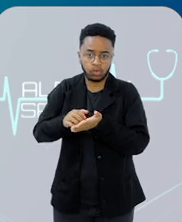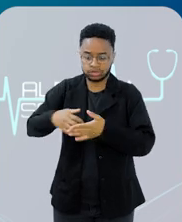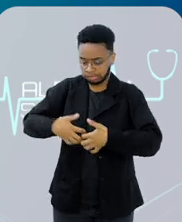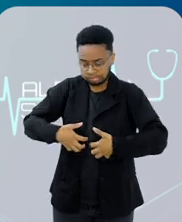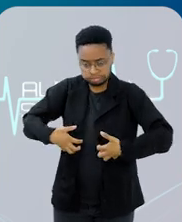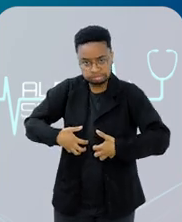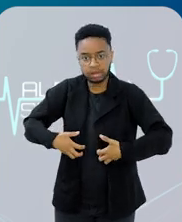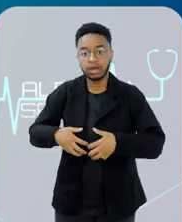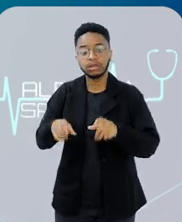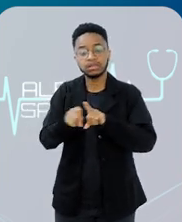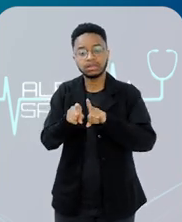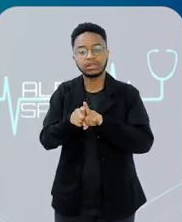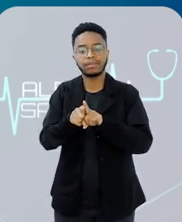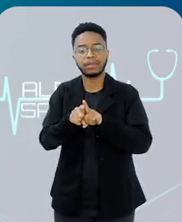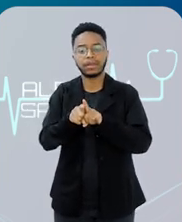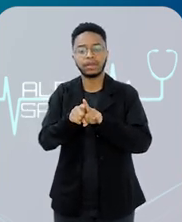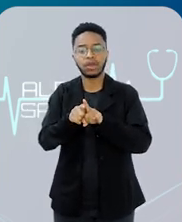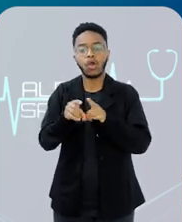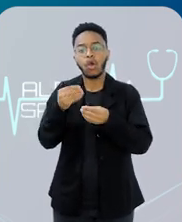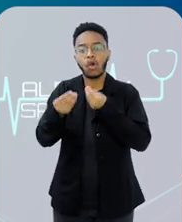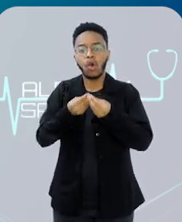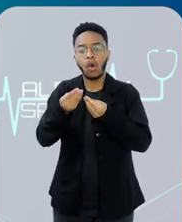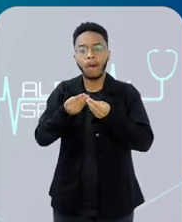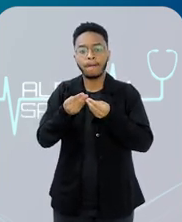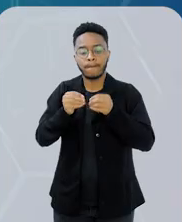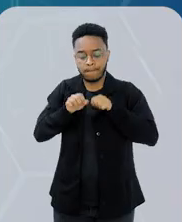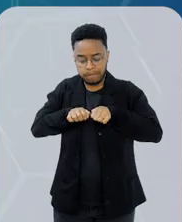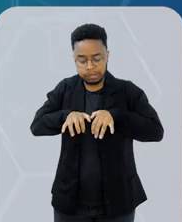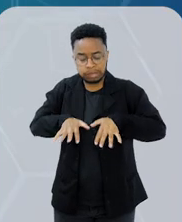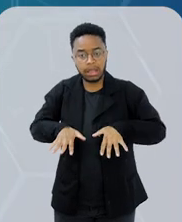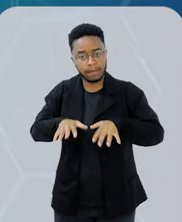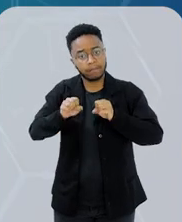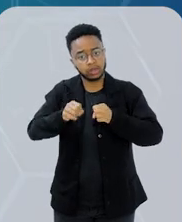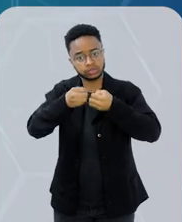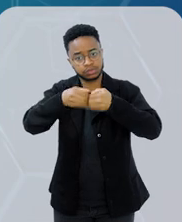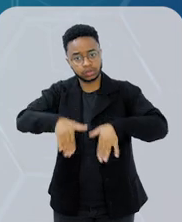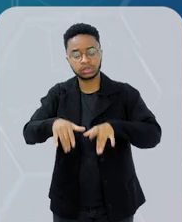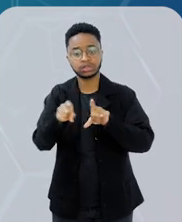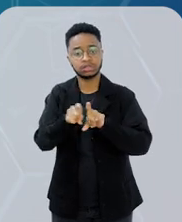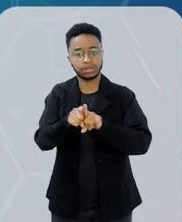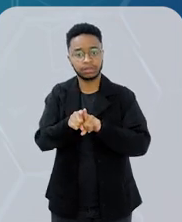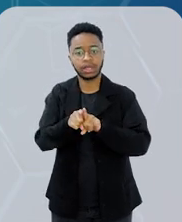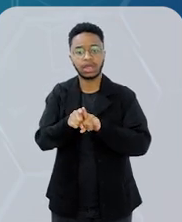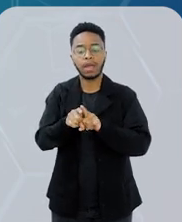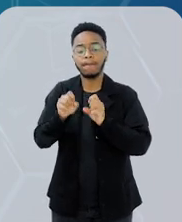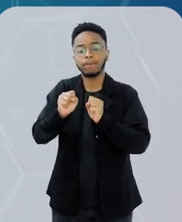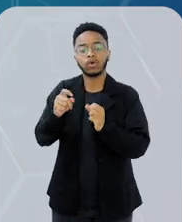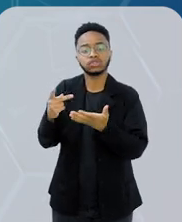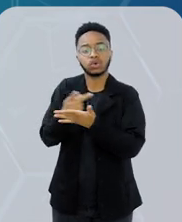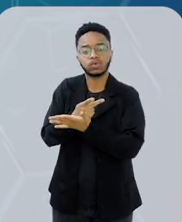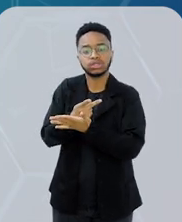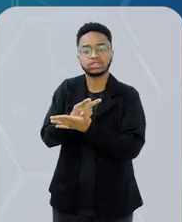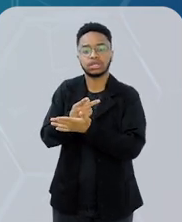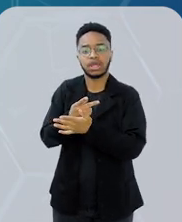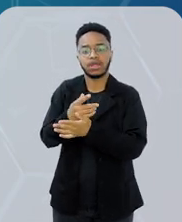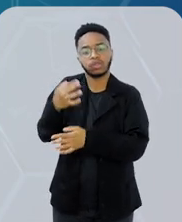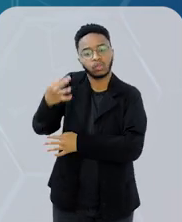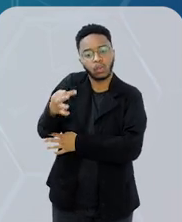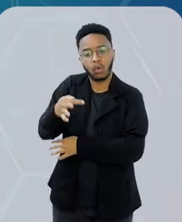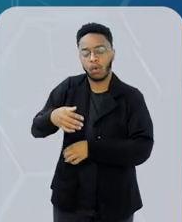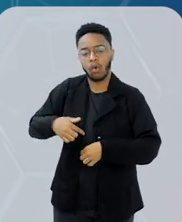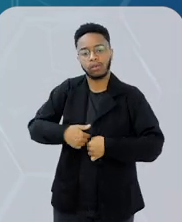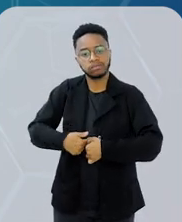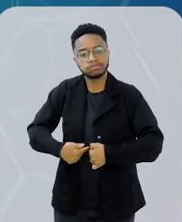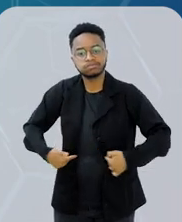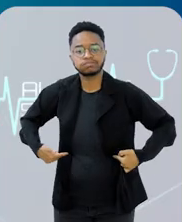extremamente volumosas, a vascularização superficial pode ser prejudicada e começar a fazer úlcera de pressão no sulco,